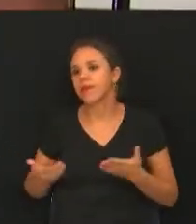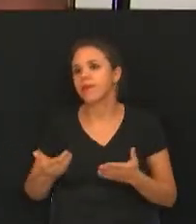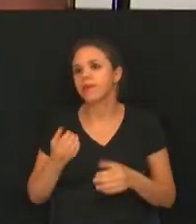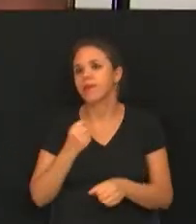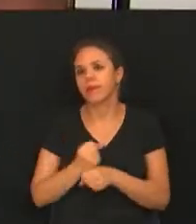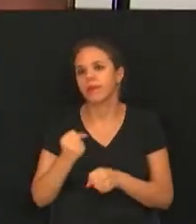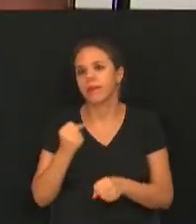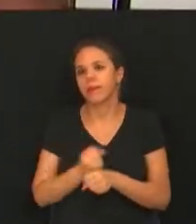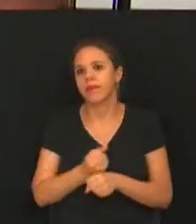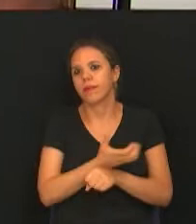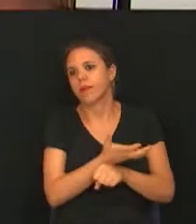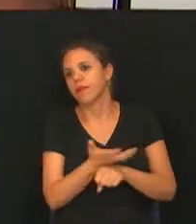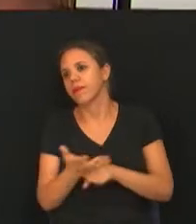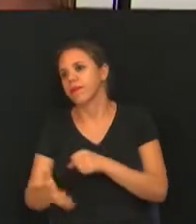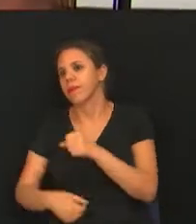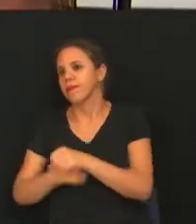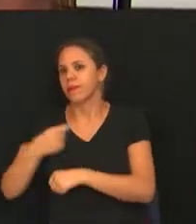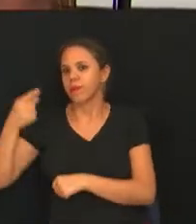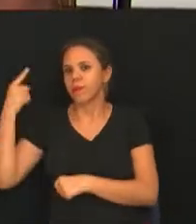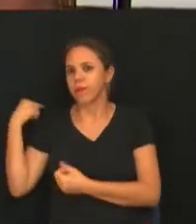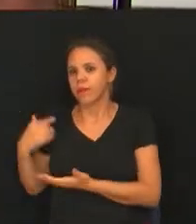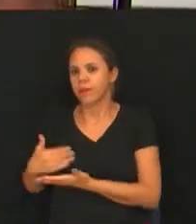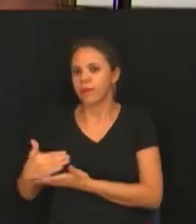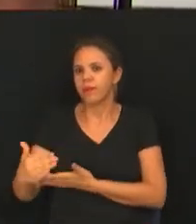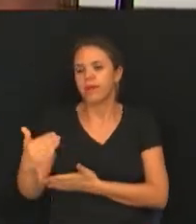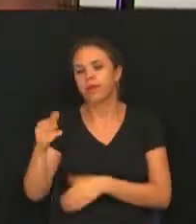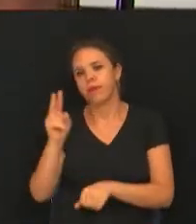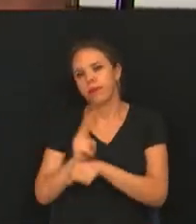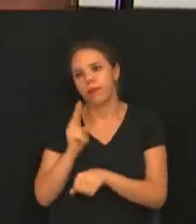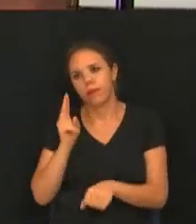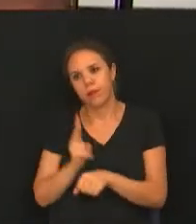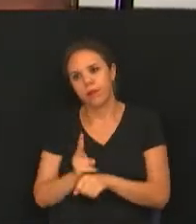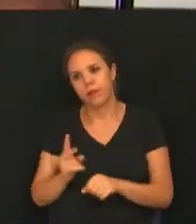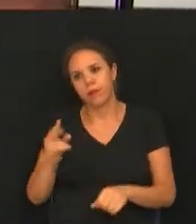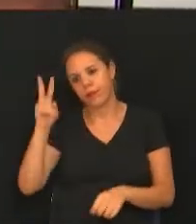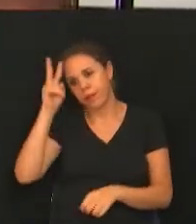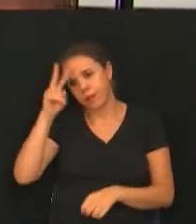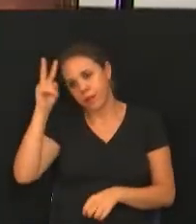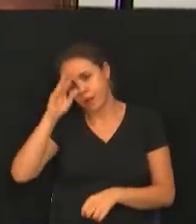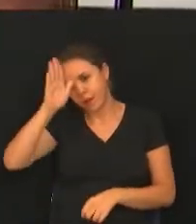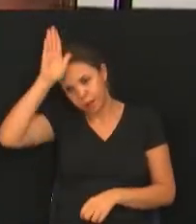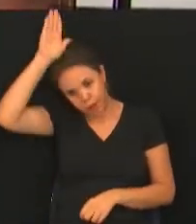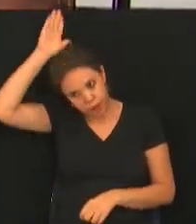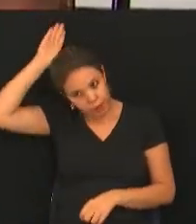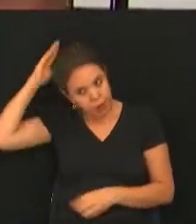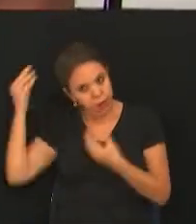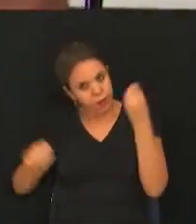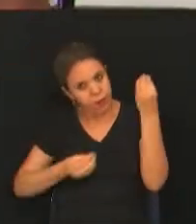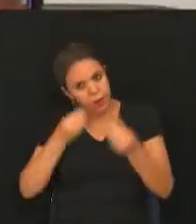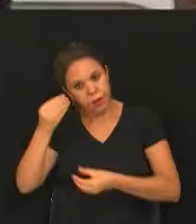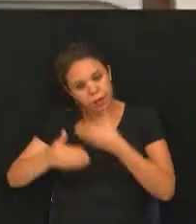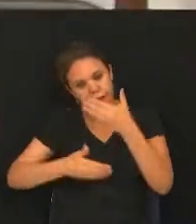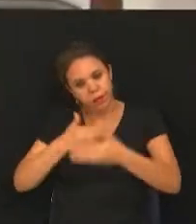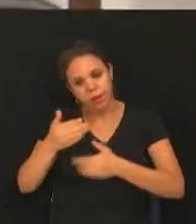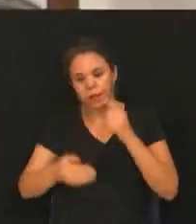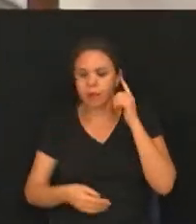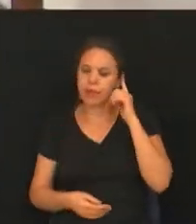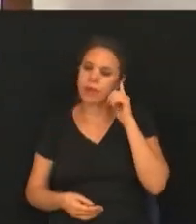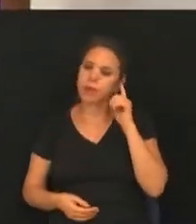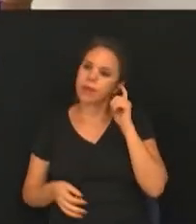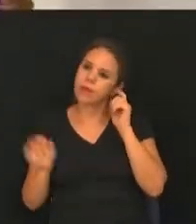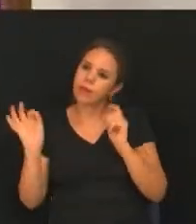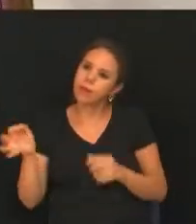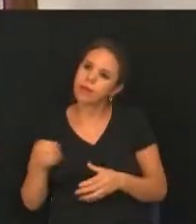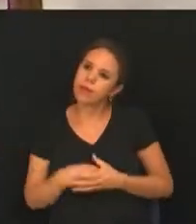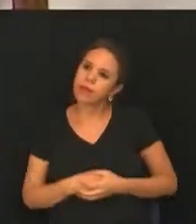revitalizado desde o ano passado para preservar a história do Corpo de Bombeiros. Como é que tem sido esse processo? Exatamente,